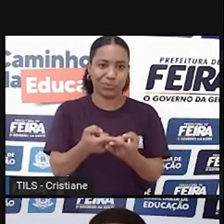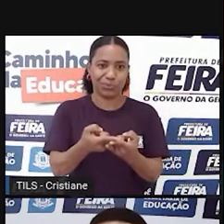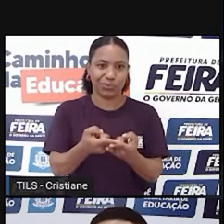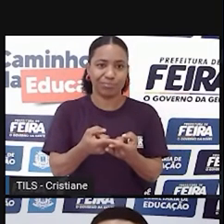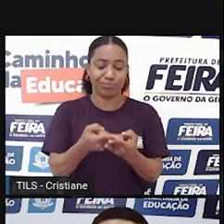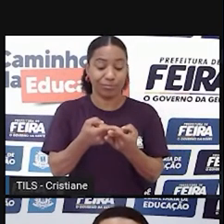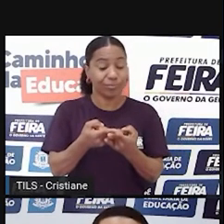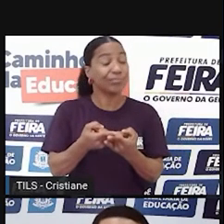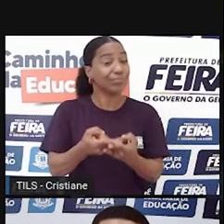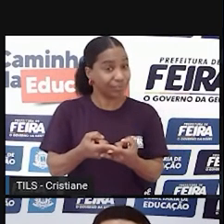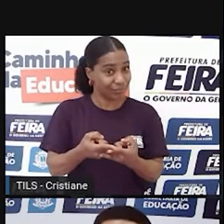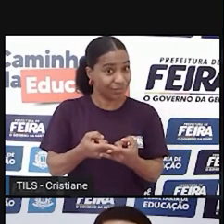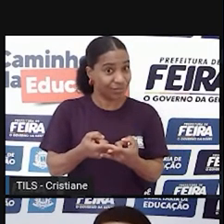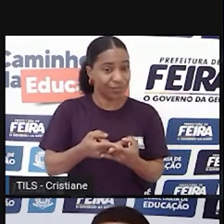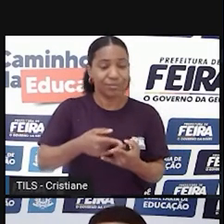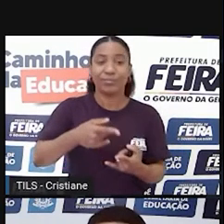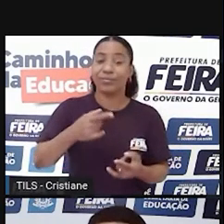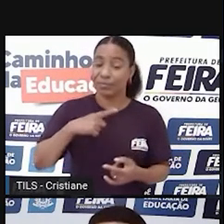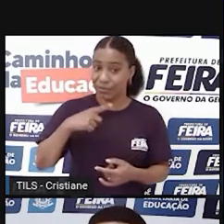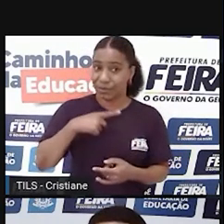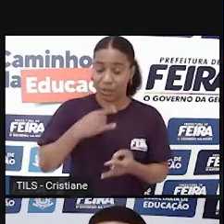preservativo, além de